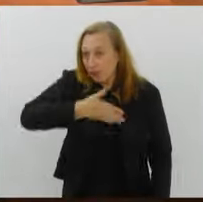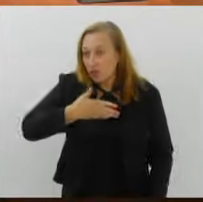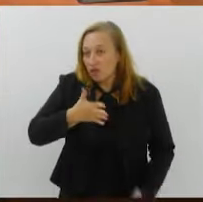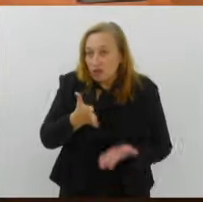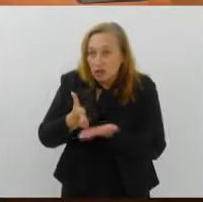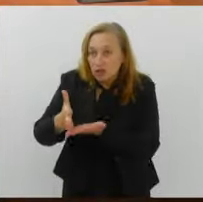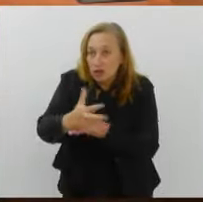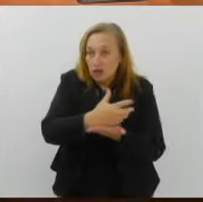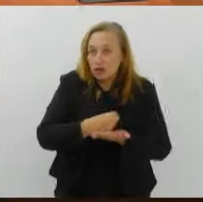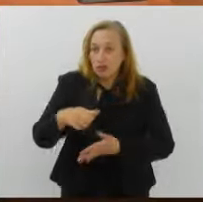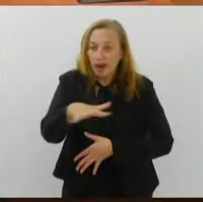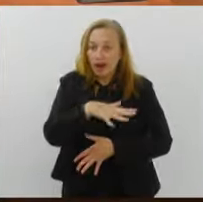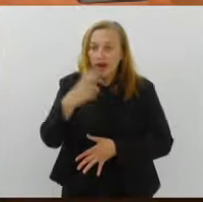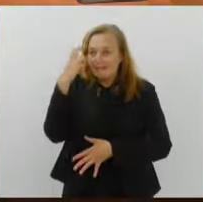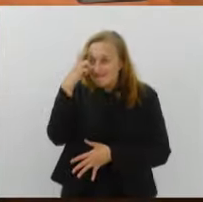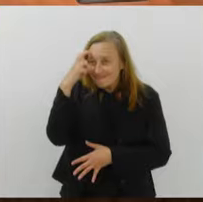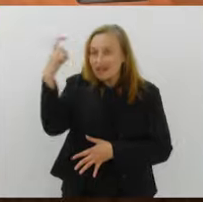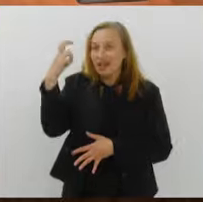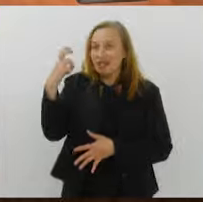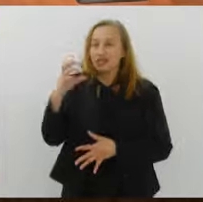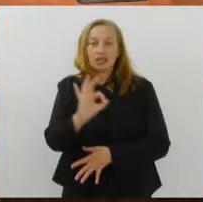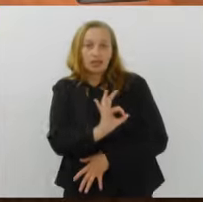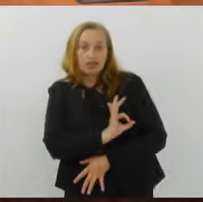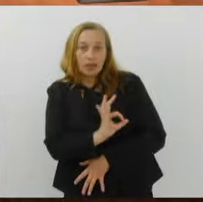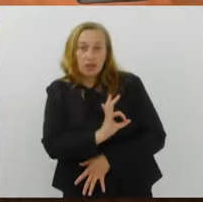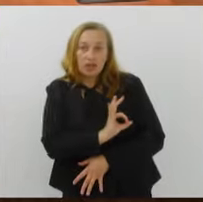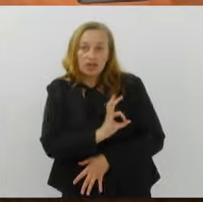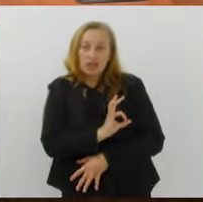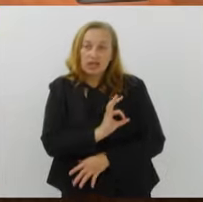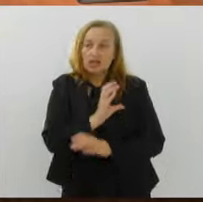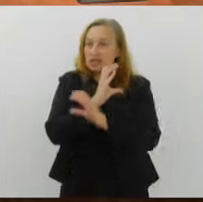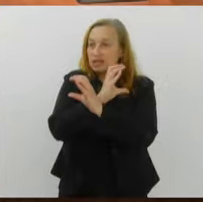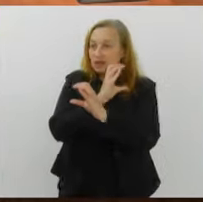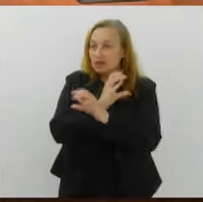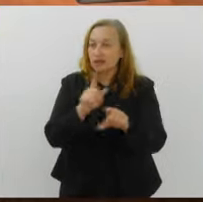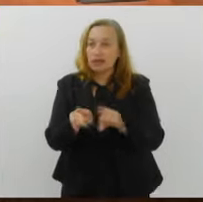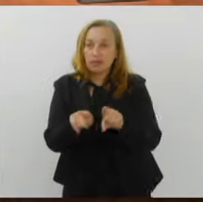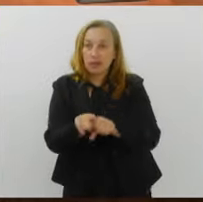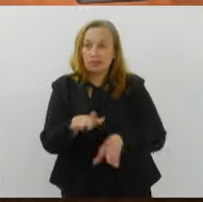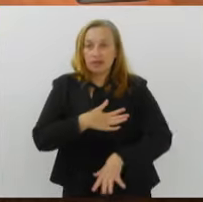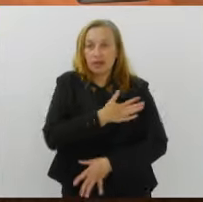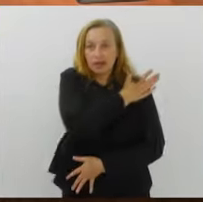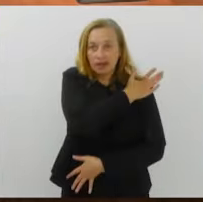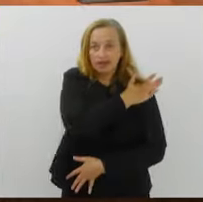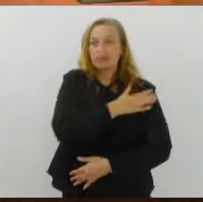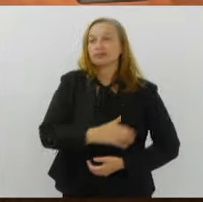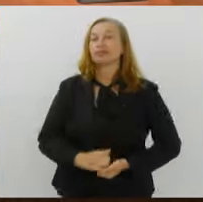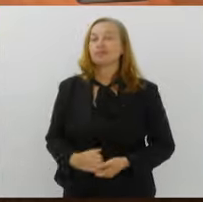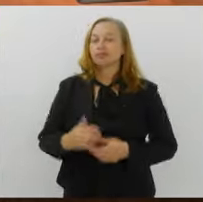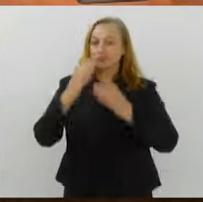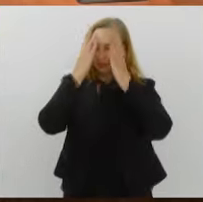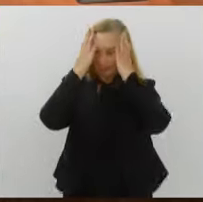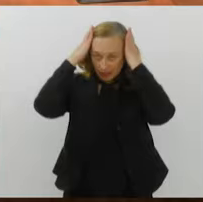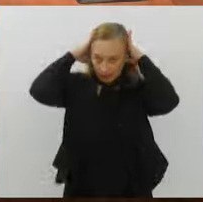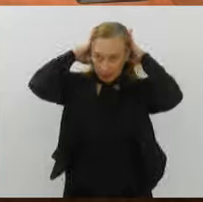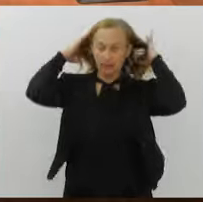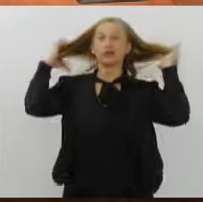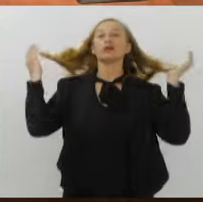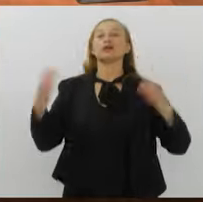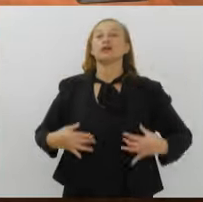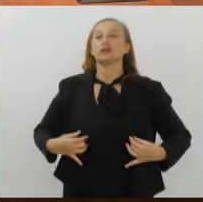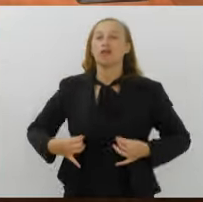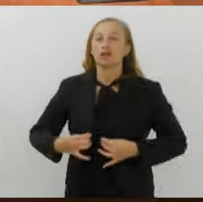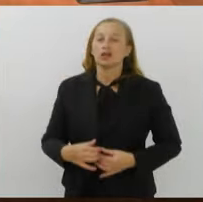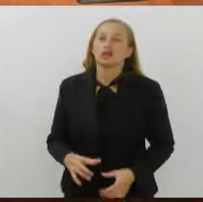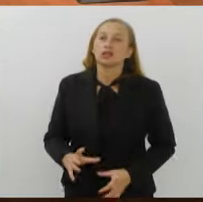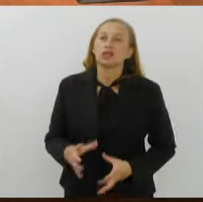de inteligência, tanto da Polícia Civil quanto da Polícia Militar. O Estado do Rio de Janeiro ainda tem jeito?